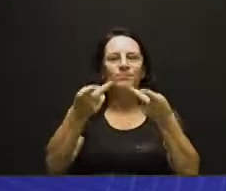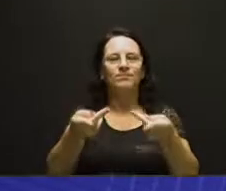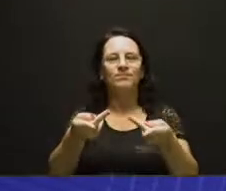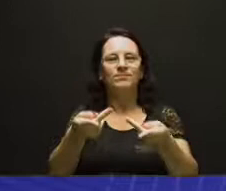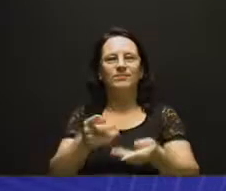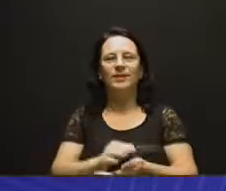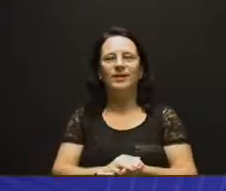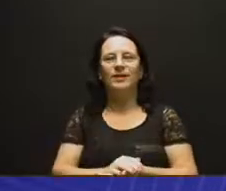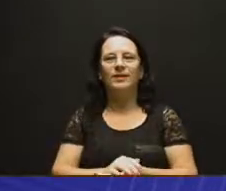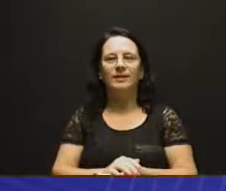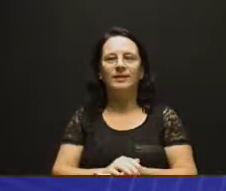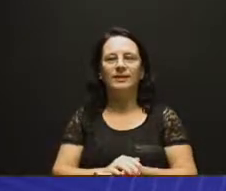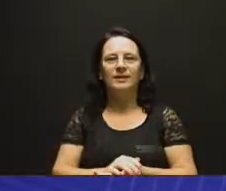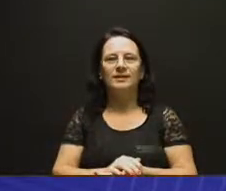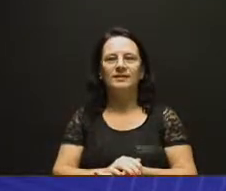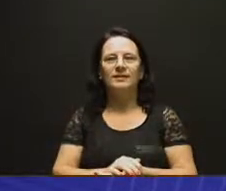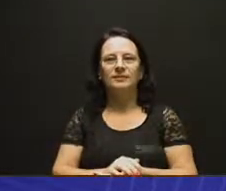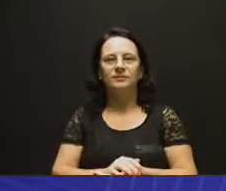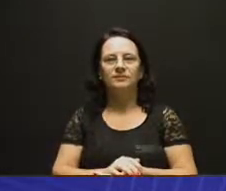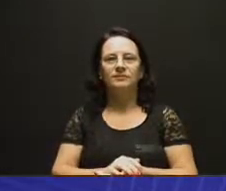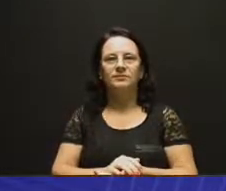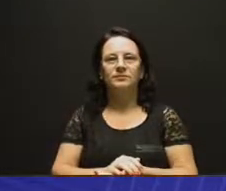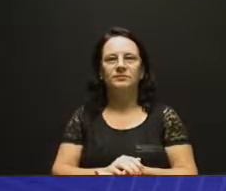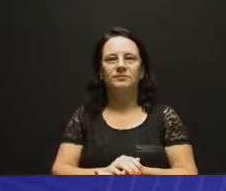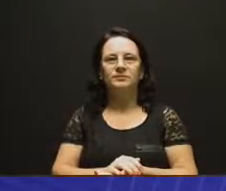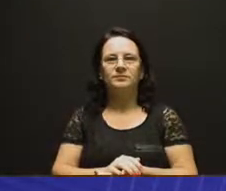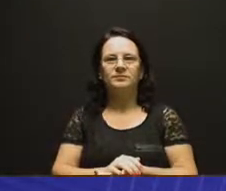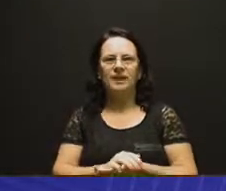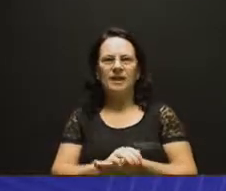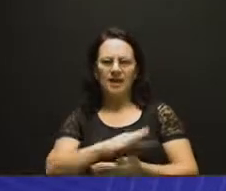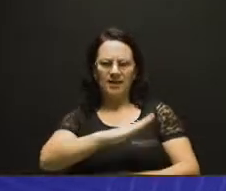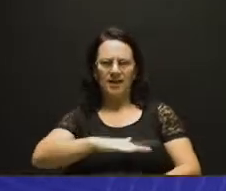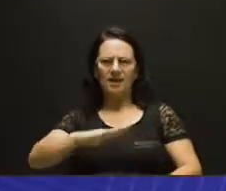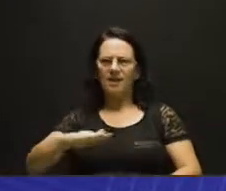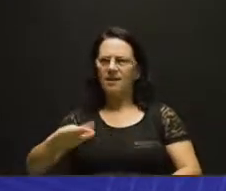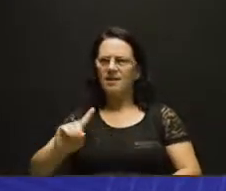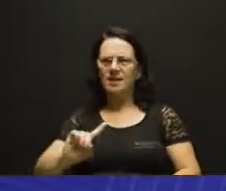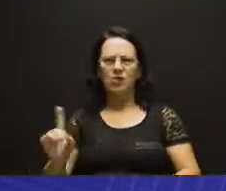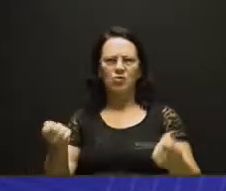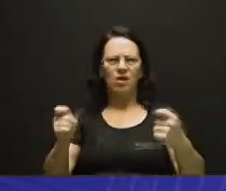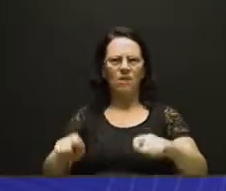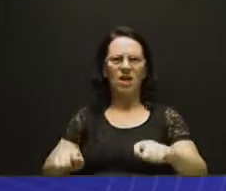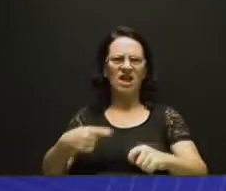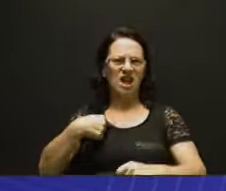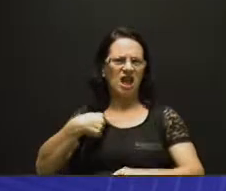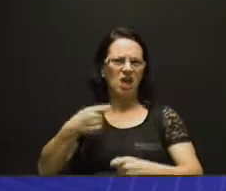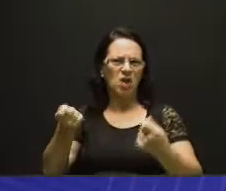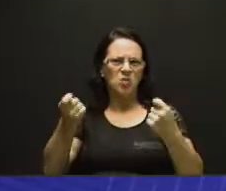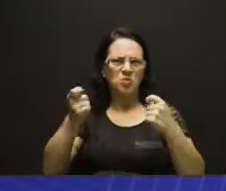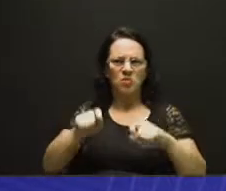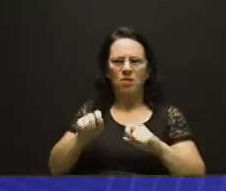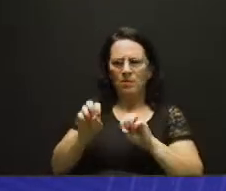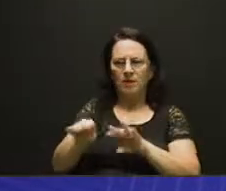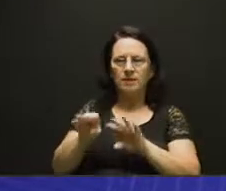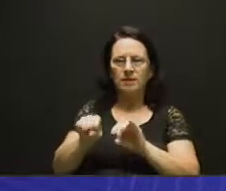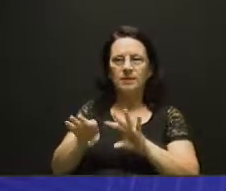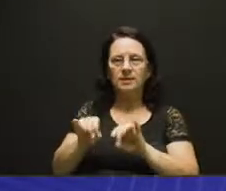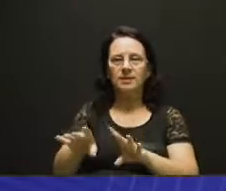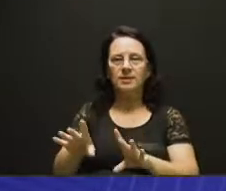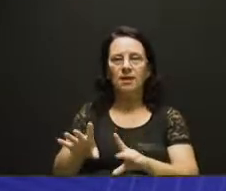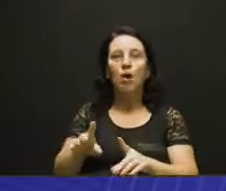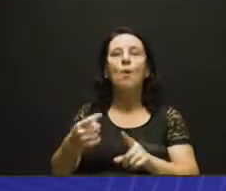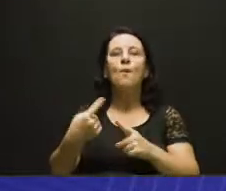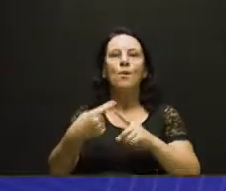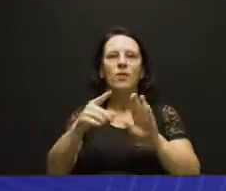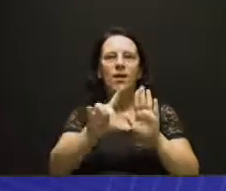as coisas num que a pessoa a criança não é capaz de aprender que eu não sou capaz de ensinar porque hoje a